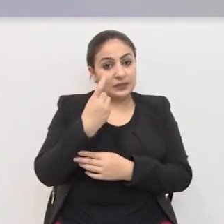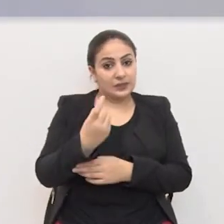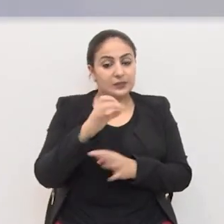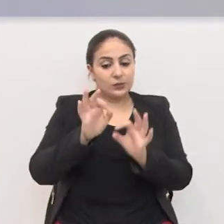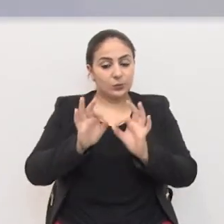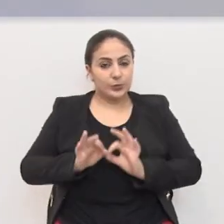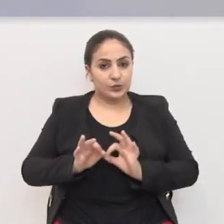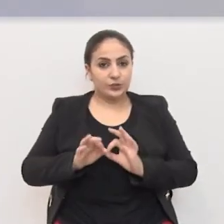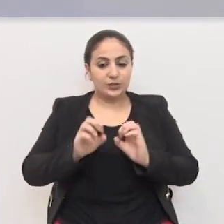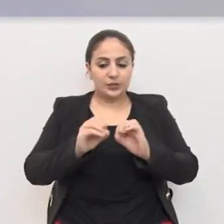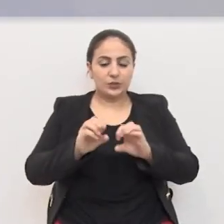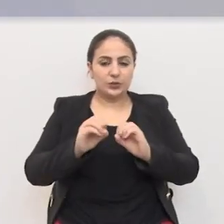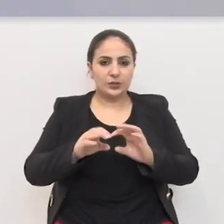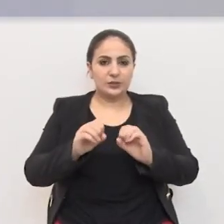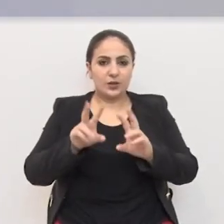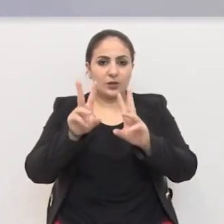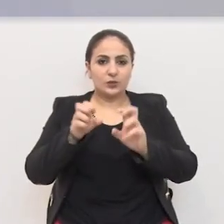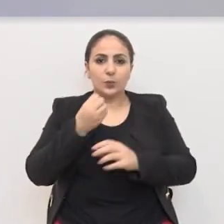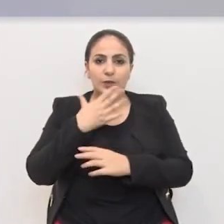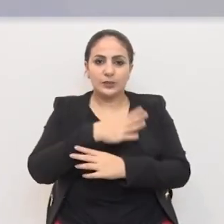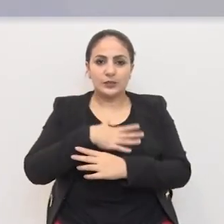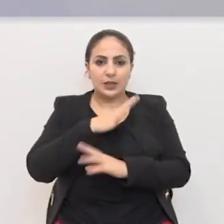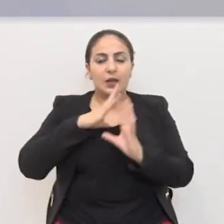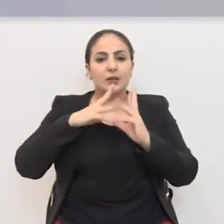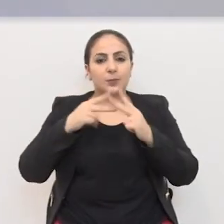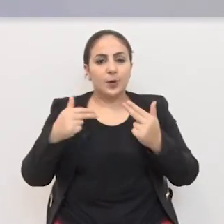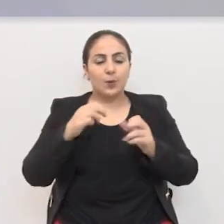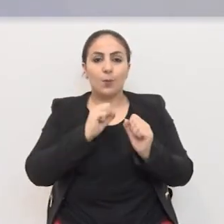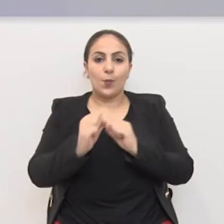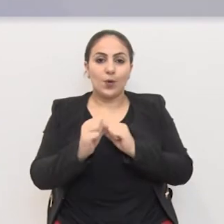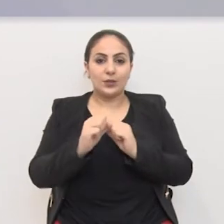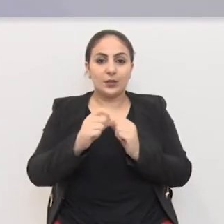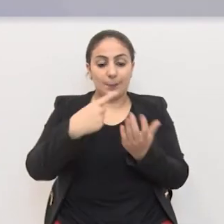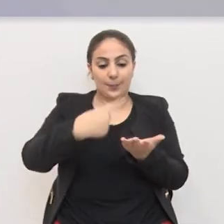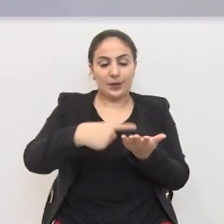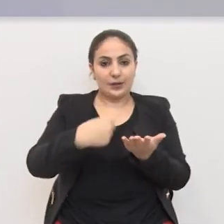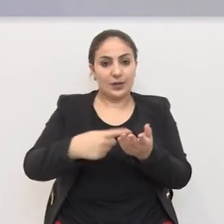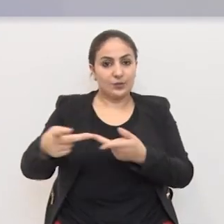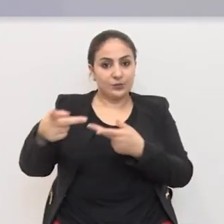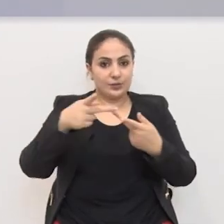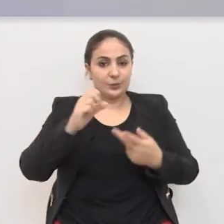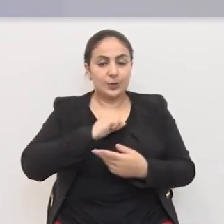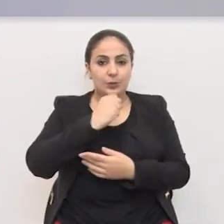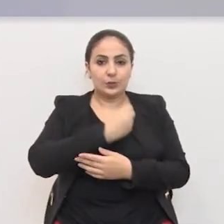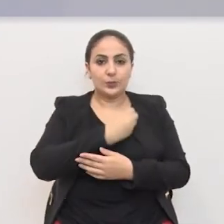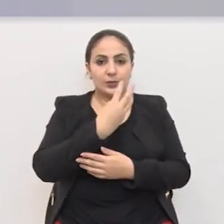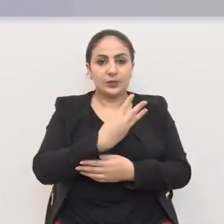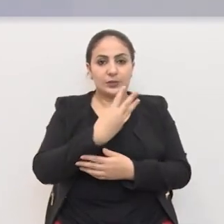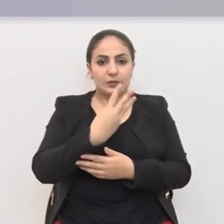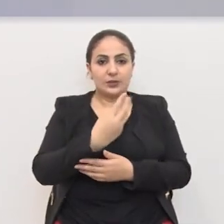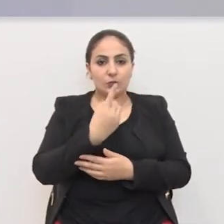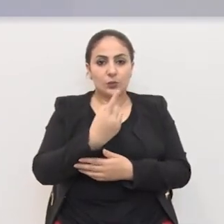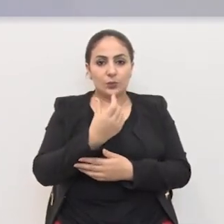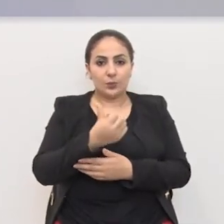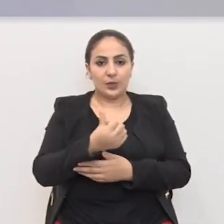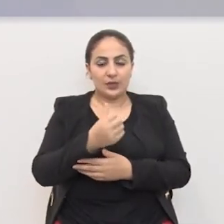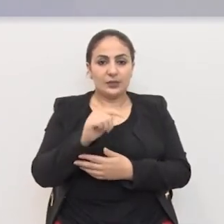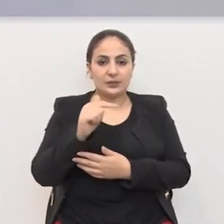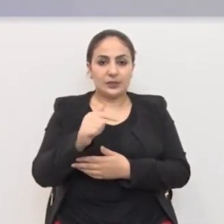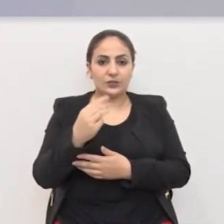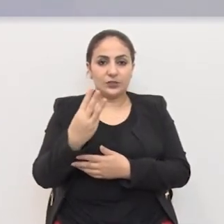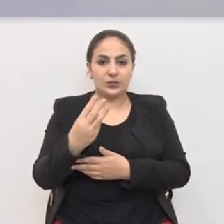que tiverem interesse no projeto de educação sobre o bem-estar animal podem agendar visita pelo telefone